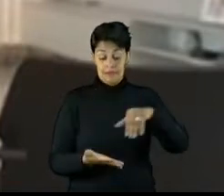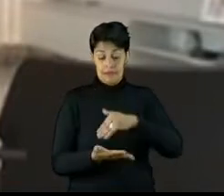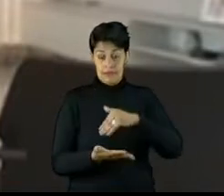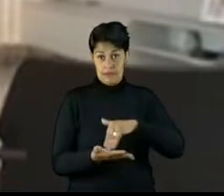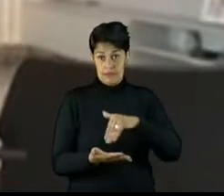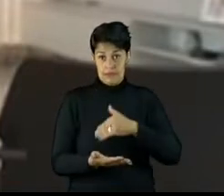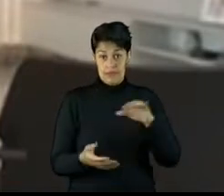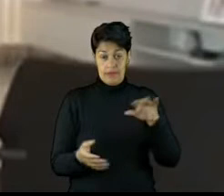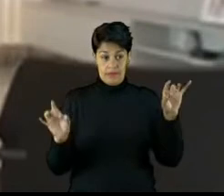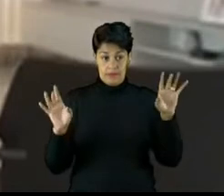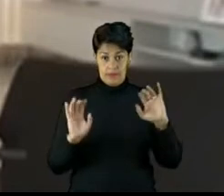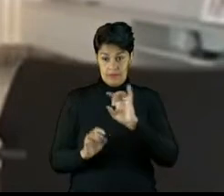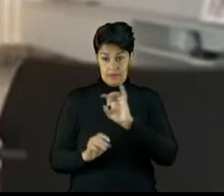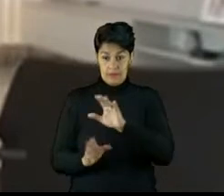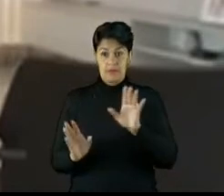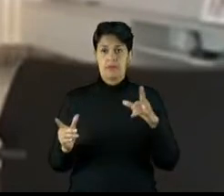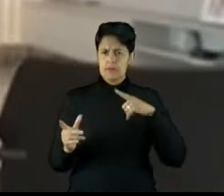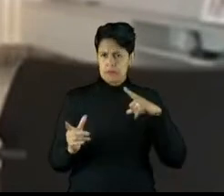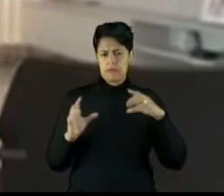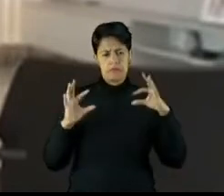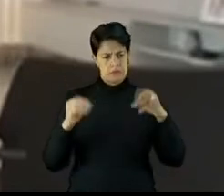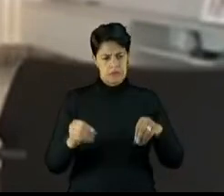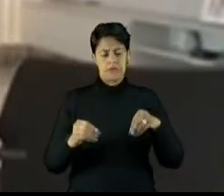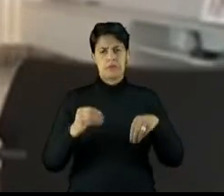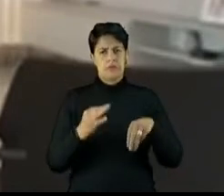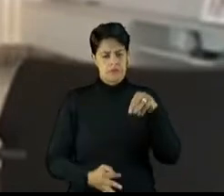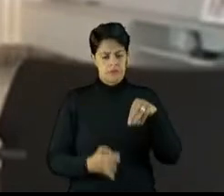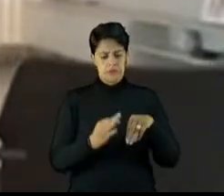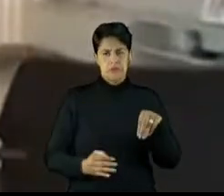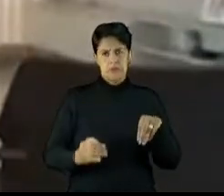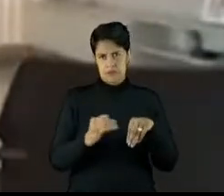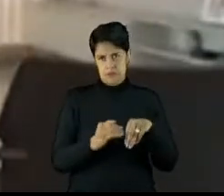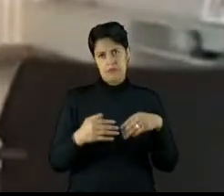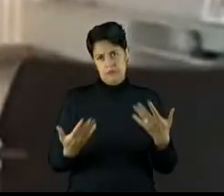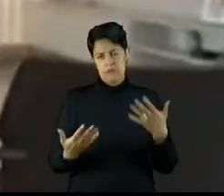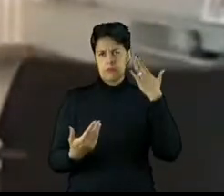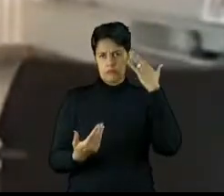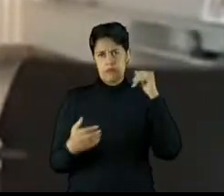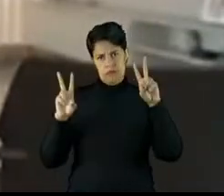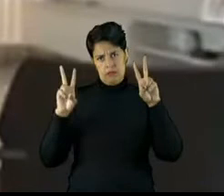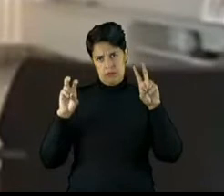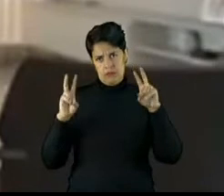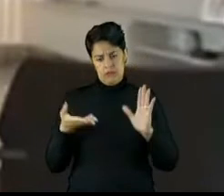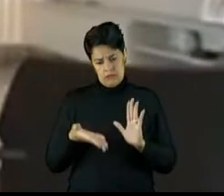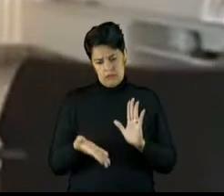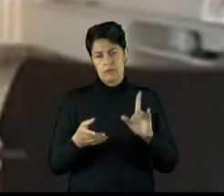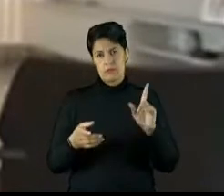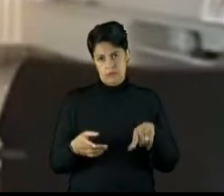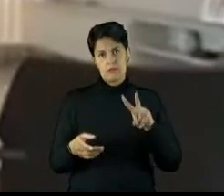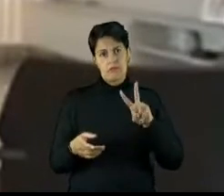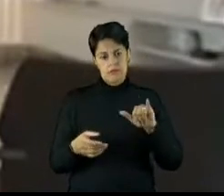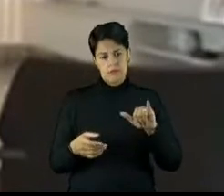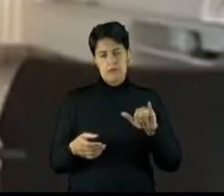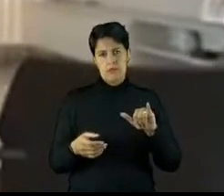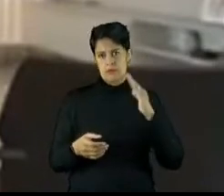reguladora encaminha informações incompletas e os nossos auditores descobrem que eles precisam de informações adicionais um pouco mais à frente. É